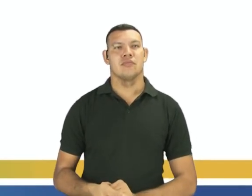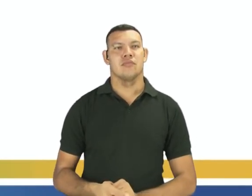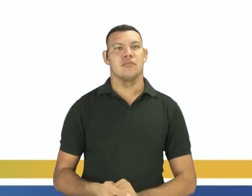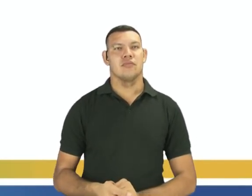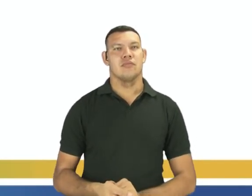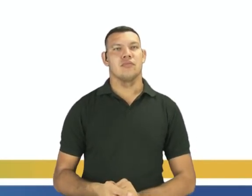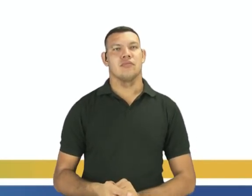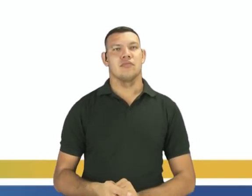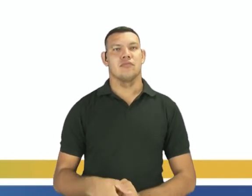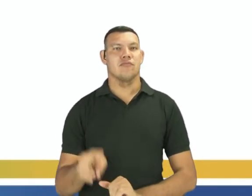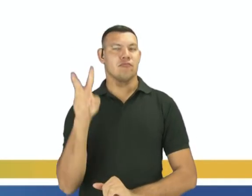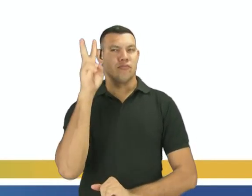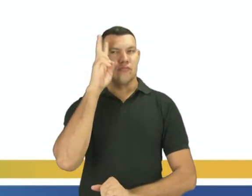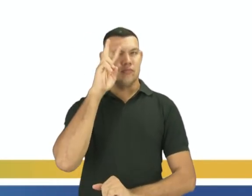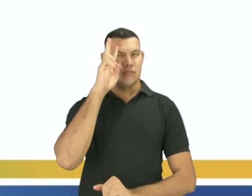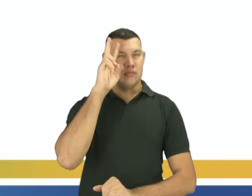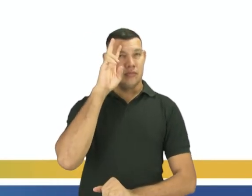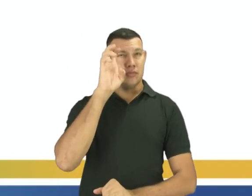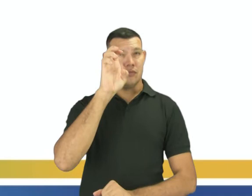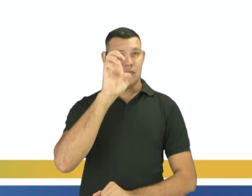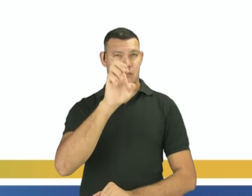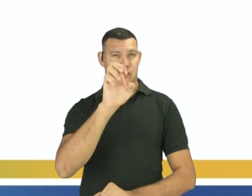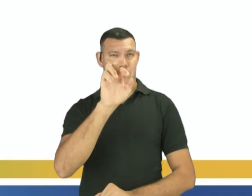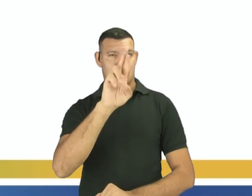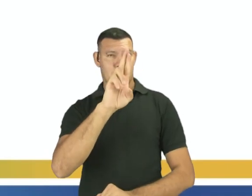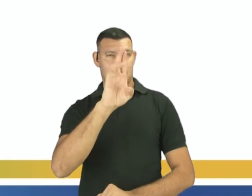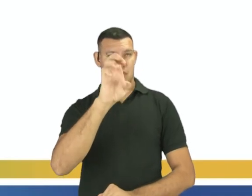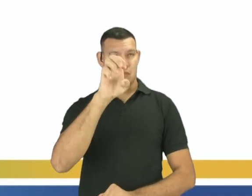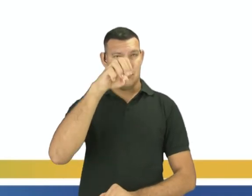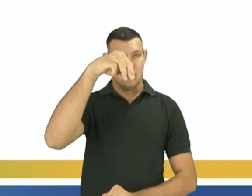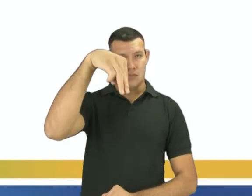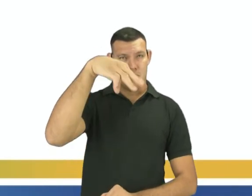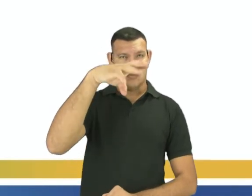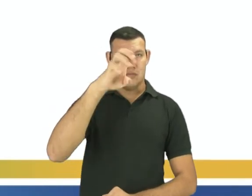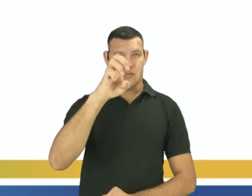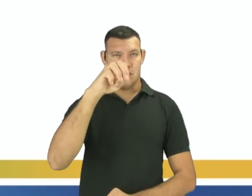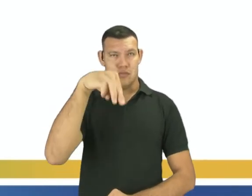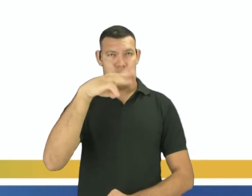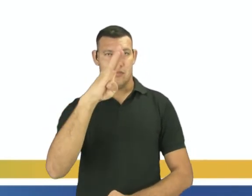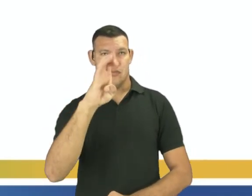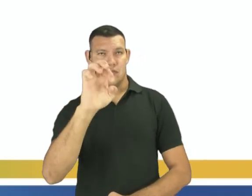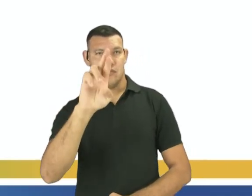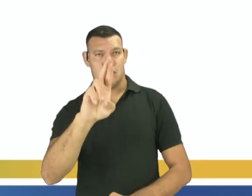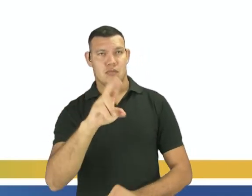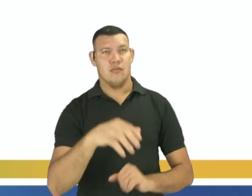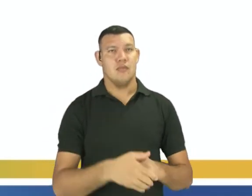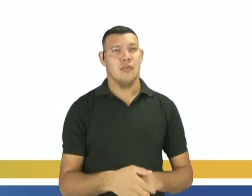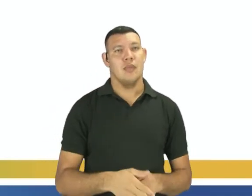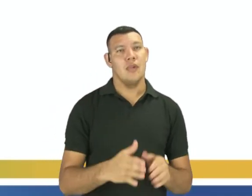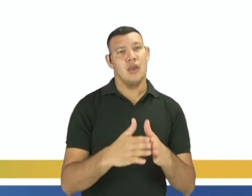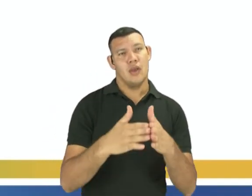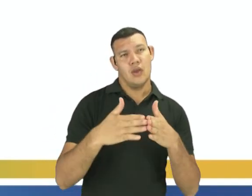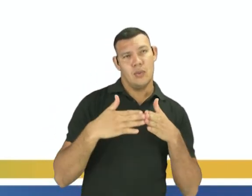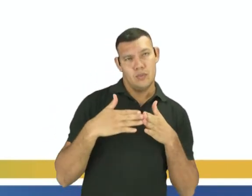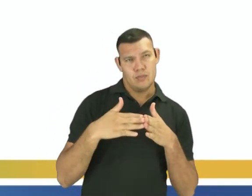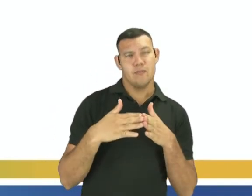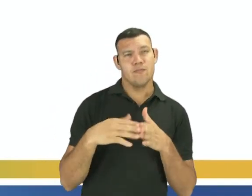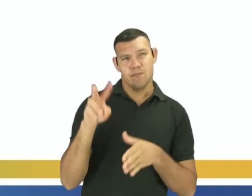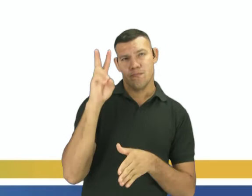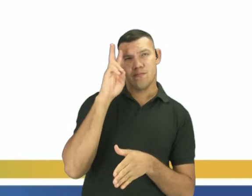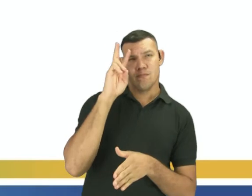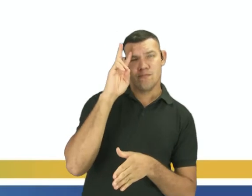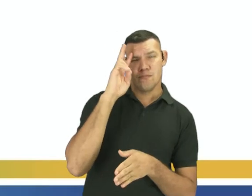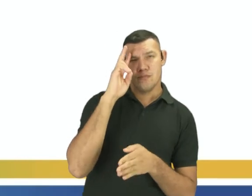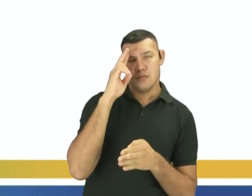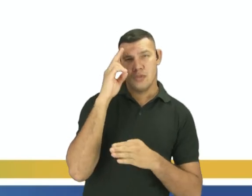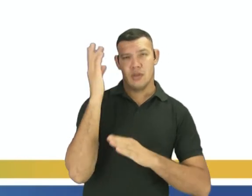Remember, que é lembrar, né? Please, remember to close the window. Por favor, lembre-se de fechar a